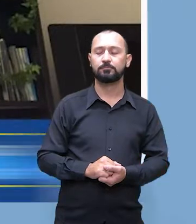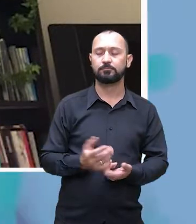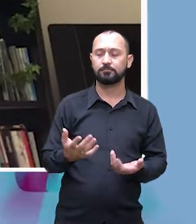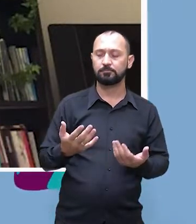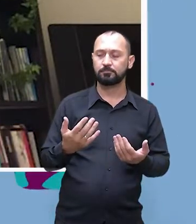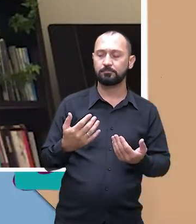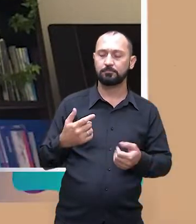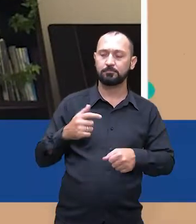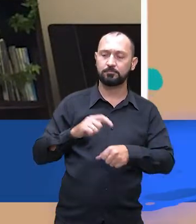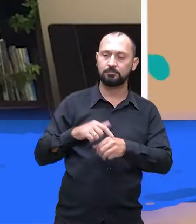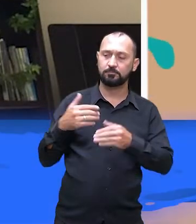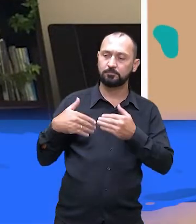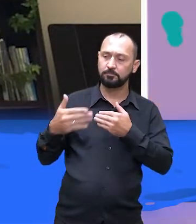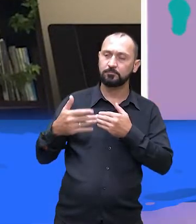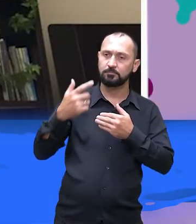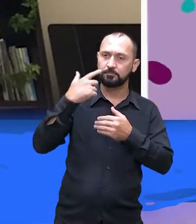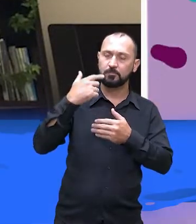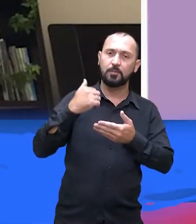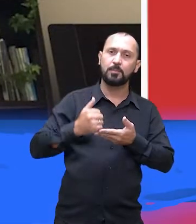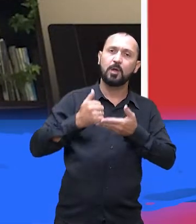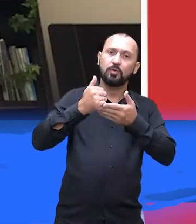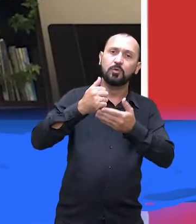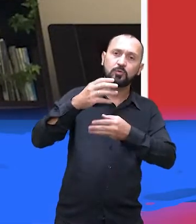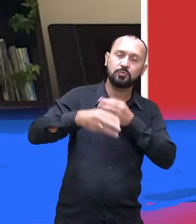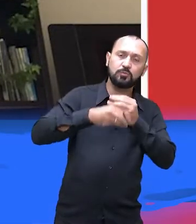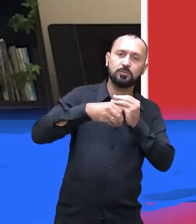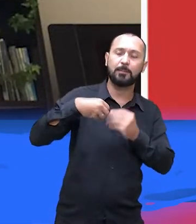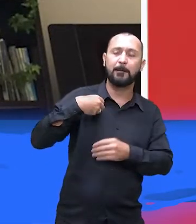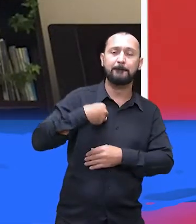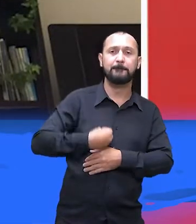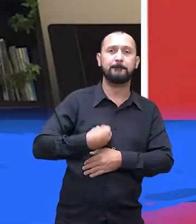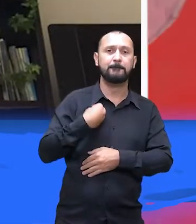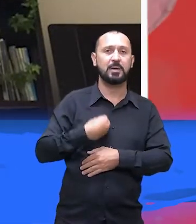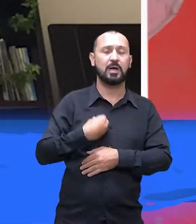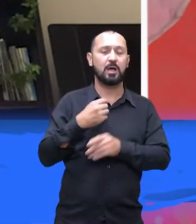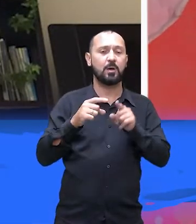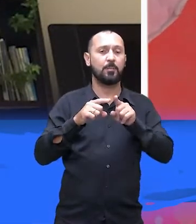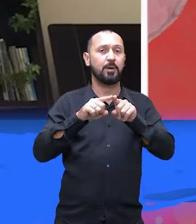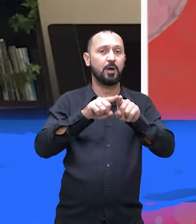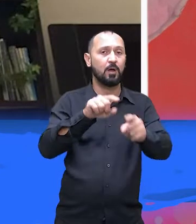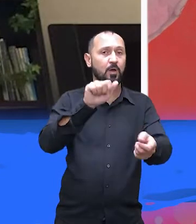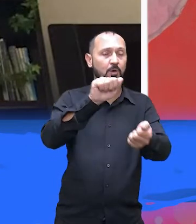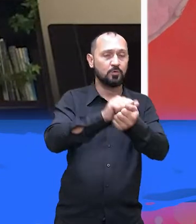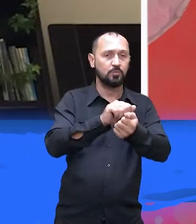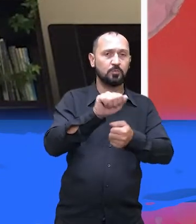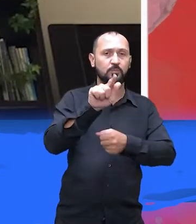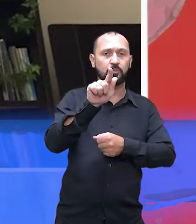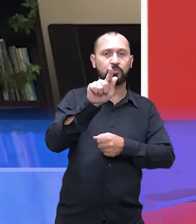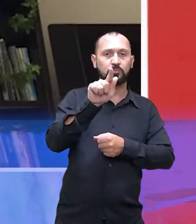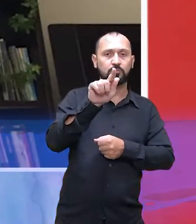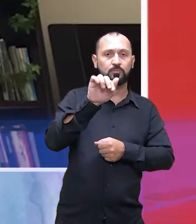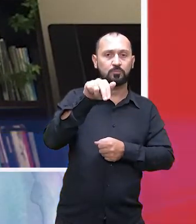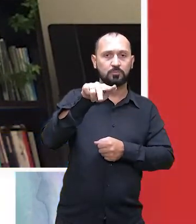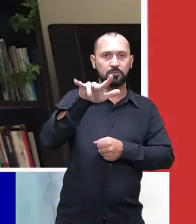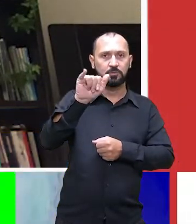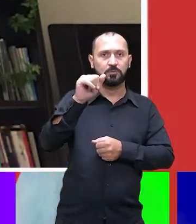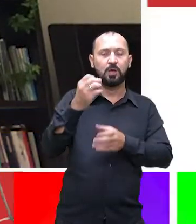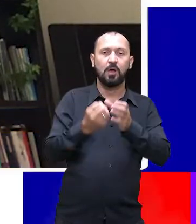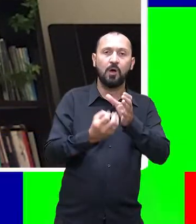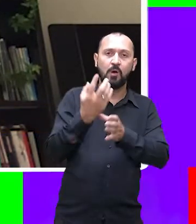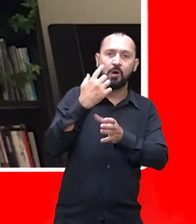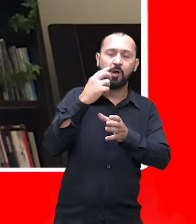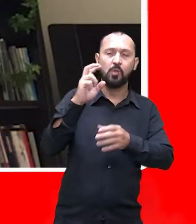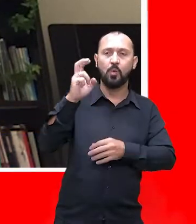Falar do processo, da minha colaboração, da minha participação, da minha parceria com o Grupo Ginga durante